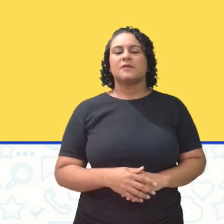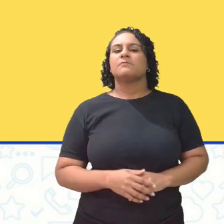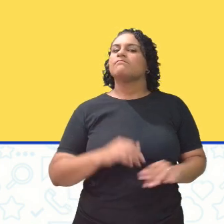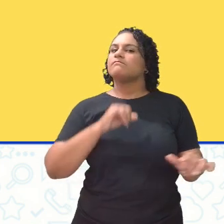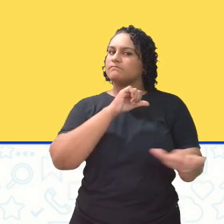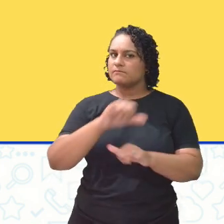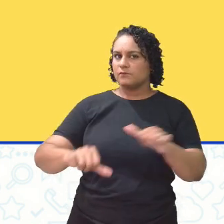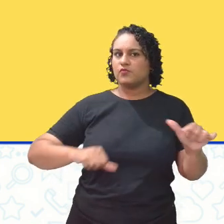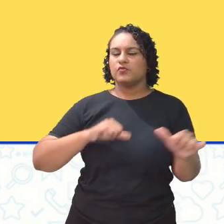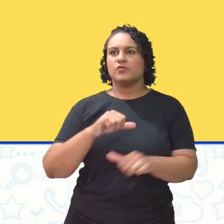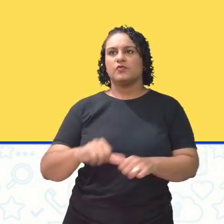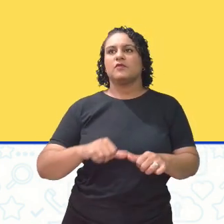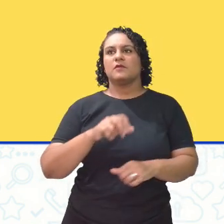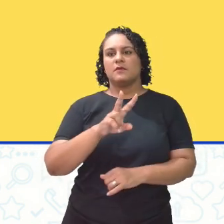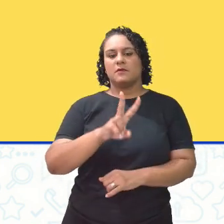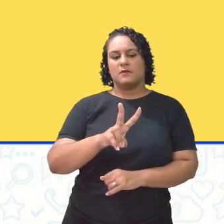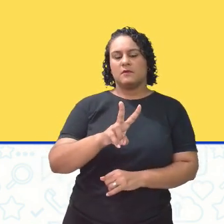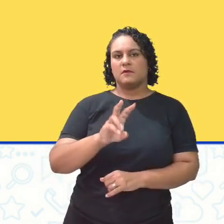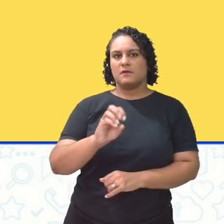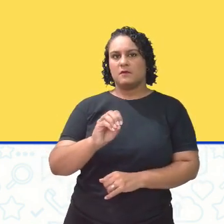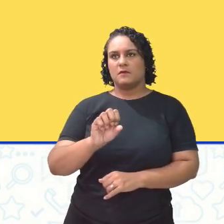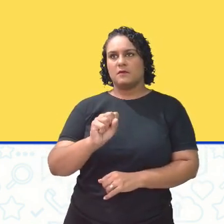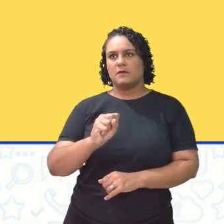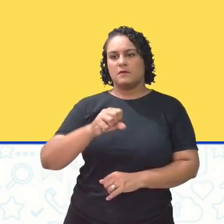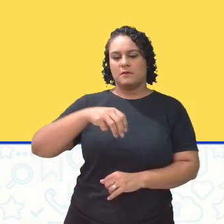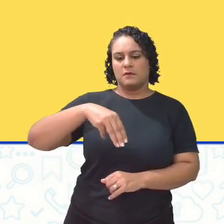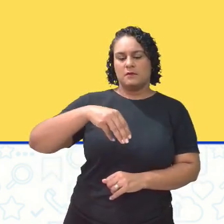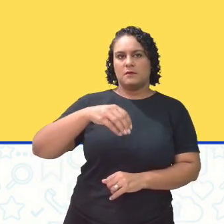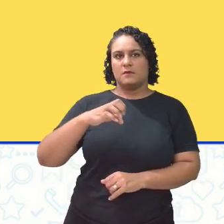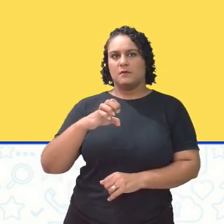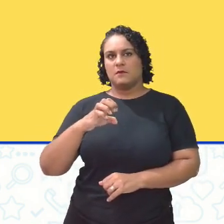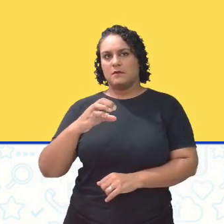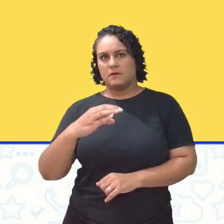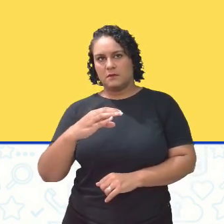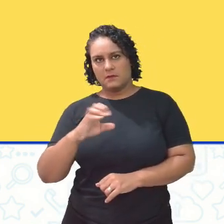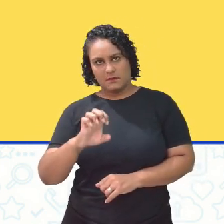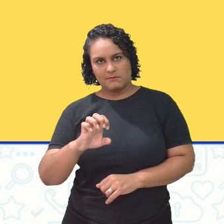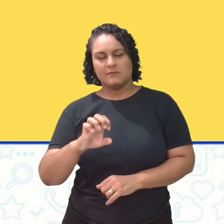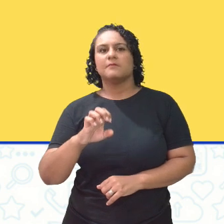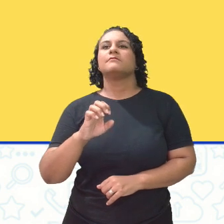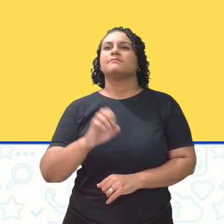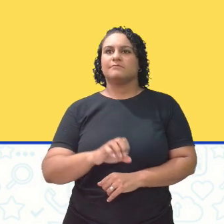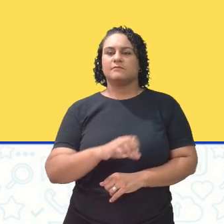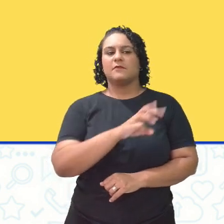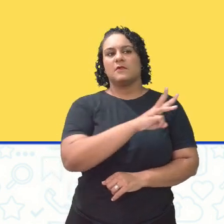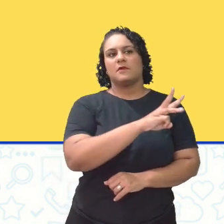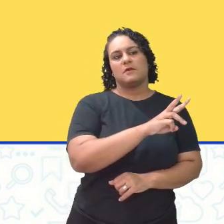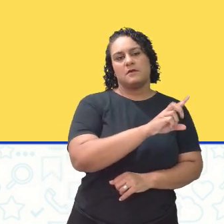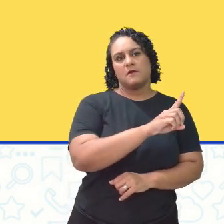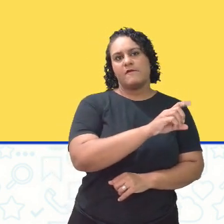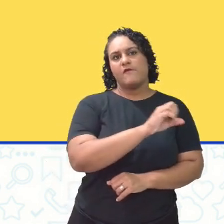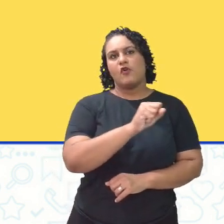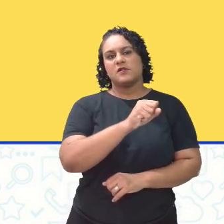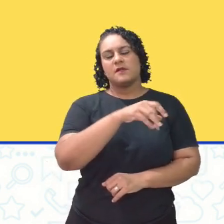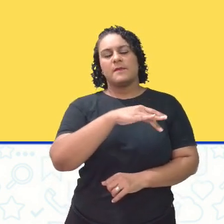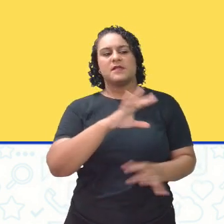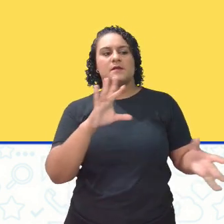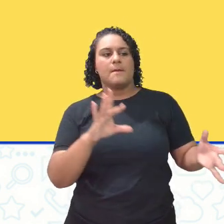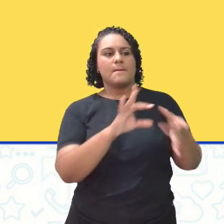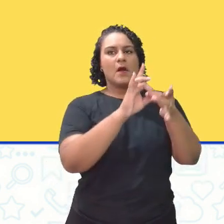mudou, transformou e foi para vós me ser. Né, uniu a palavra vossa com mercê. E